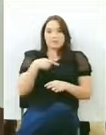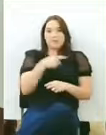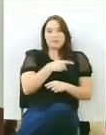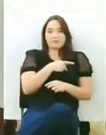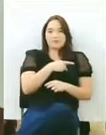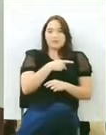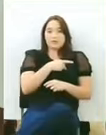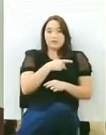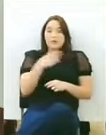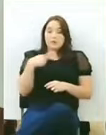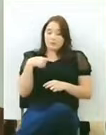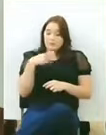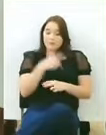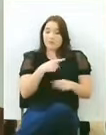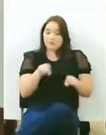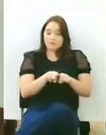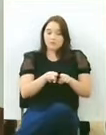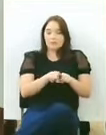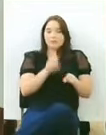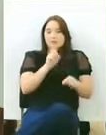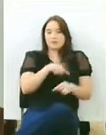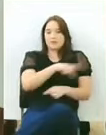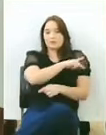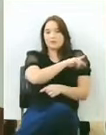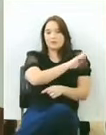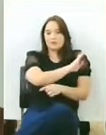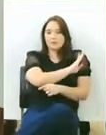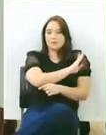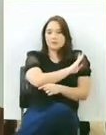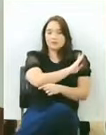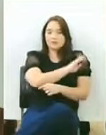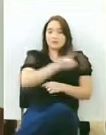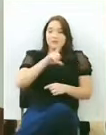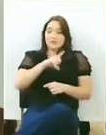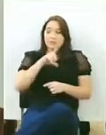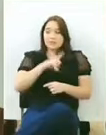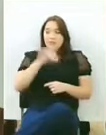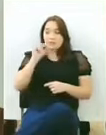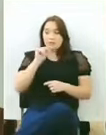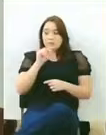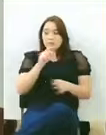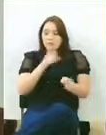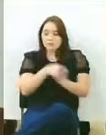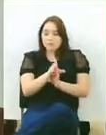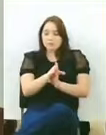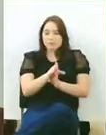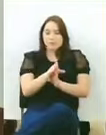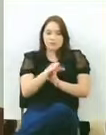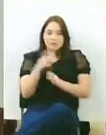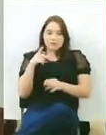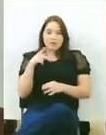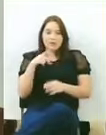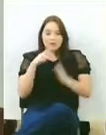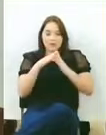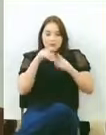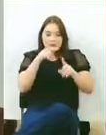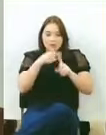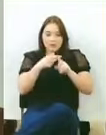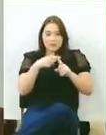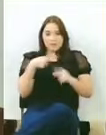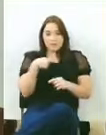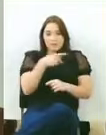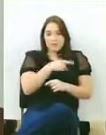pastores e pastores são presbíteros. Que na liderança da igreja, os pastores não estão sobre